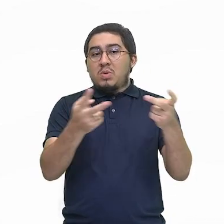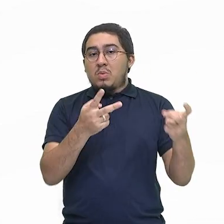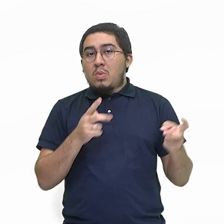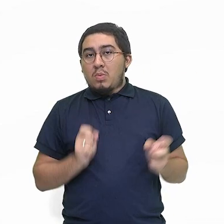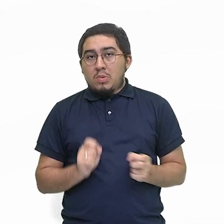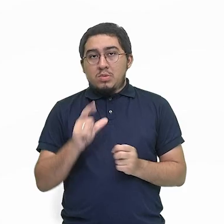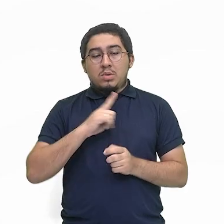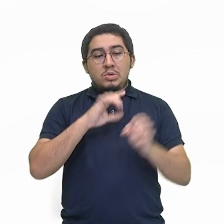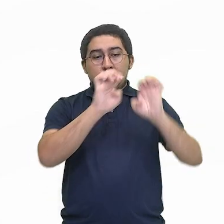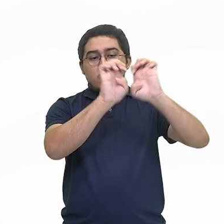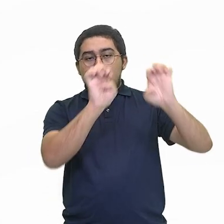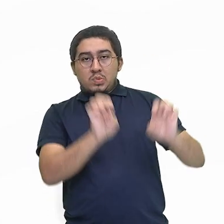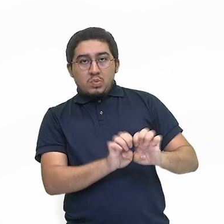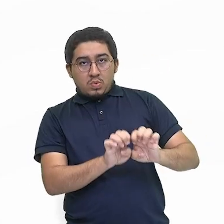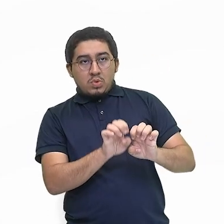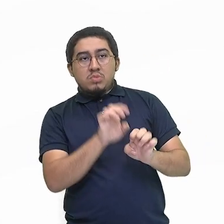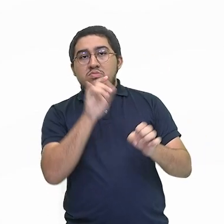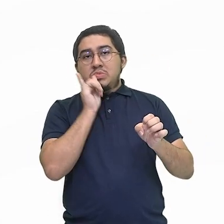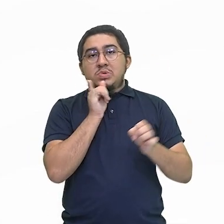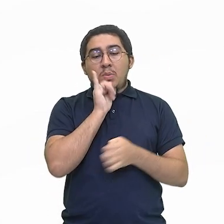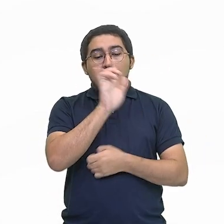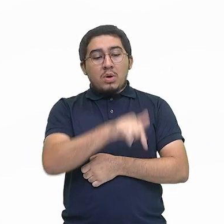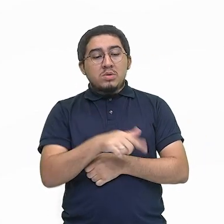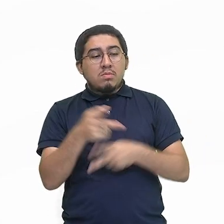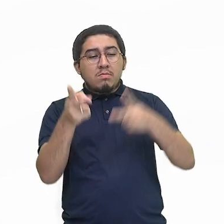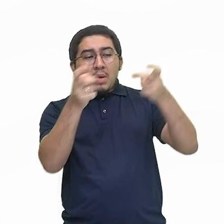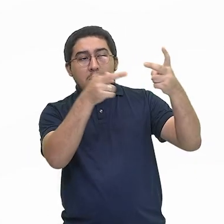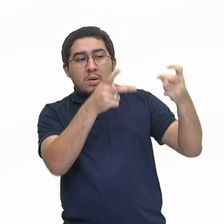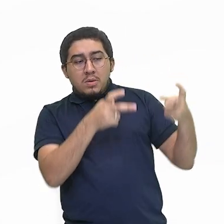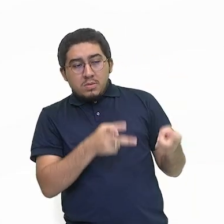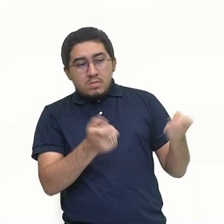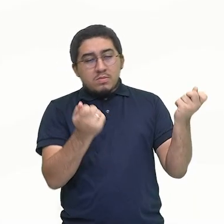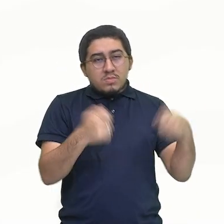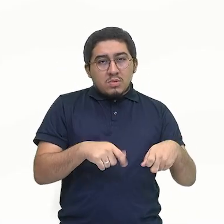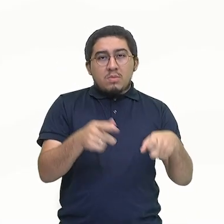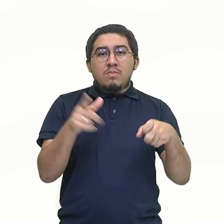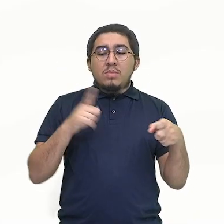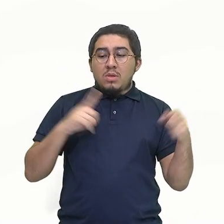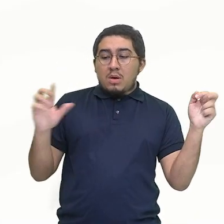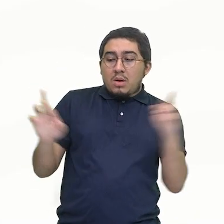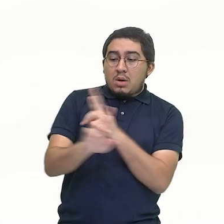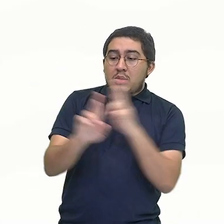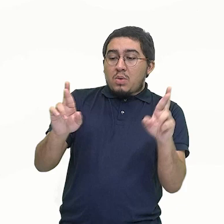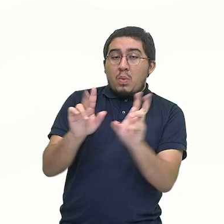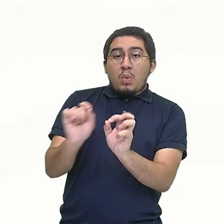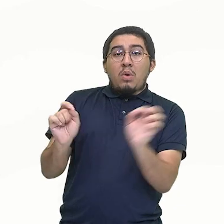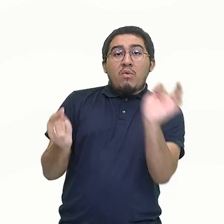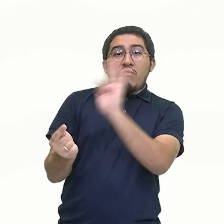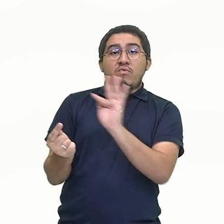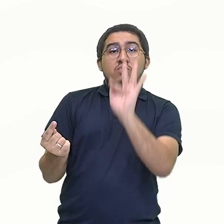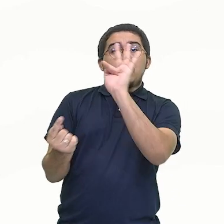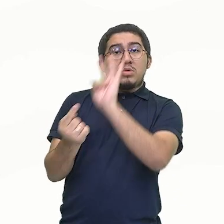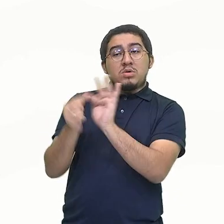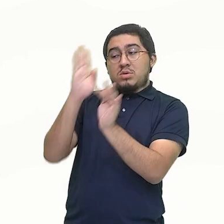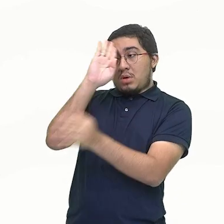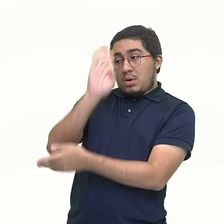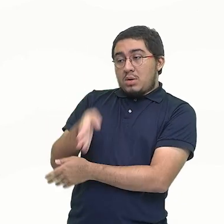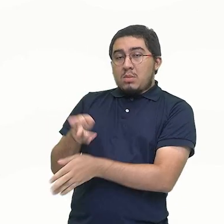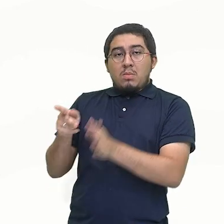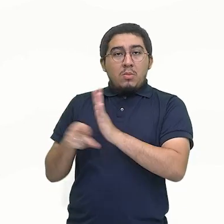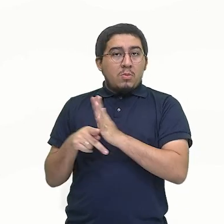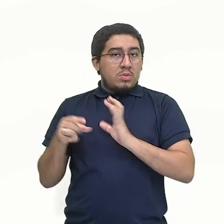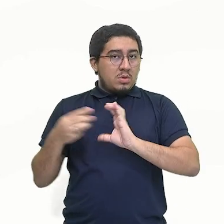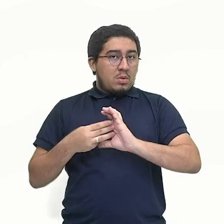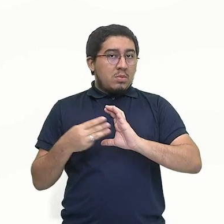aquela estrutura, nós, a partir daquela observação, podemos associar a função desempenhada